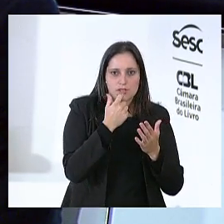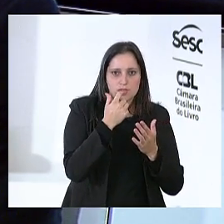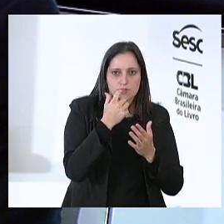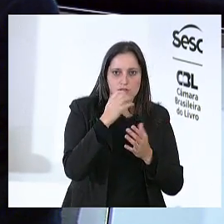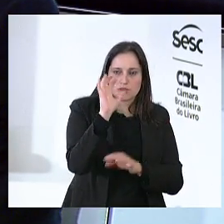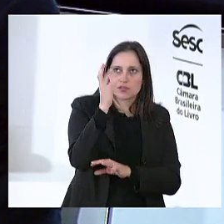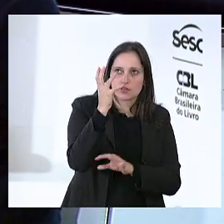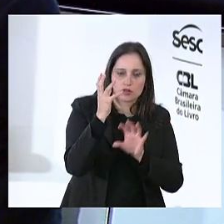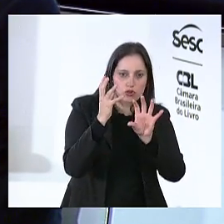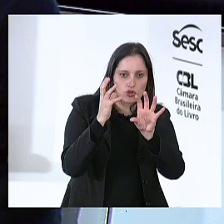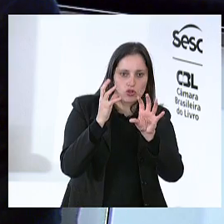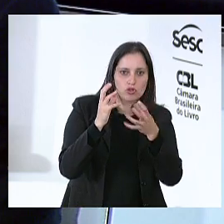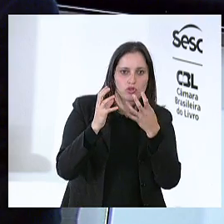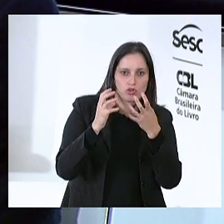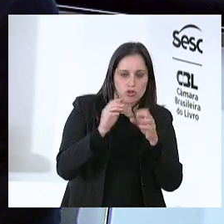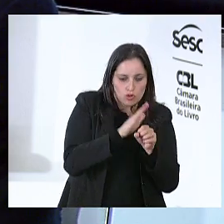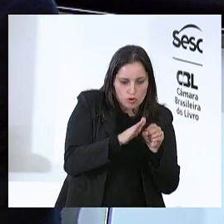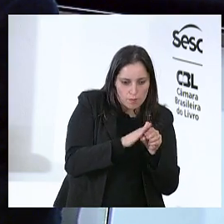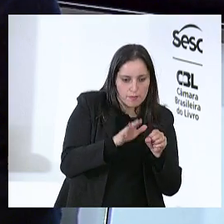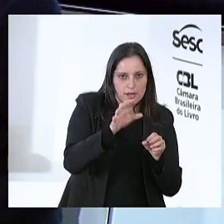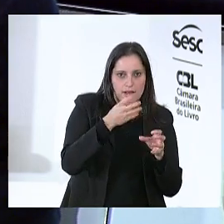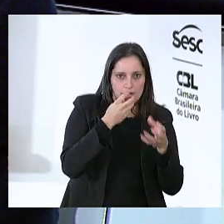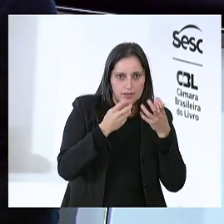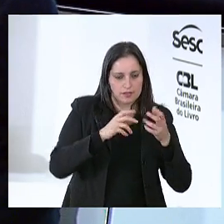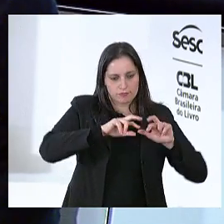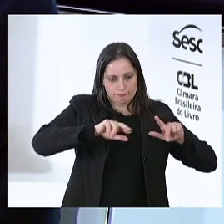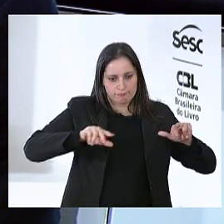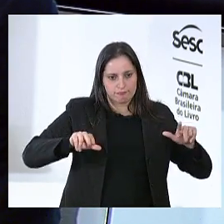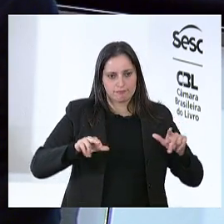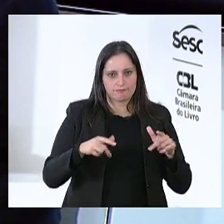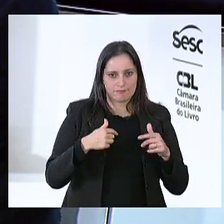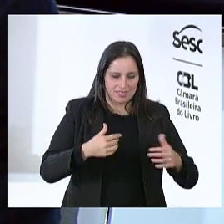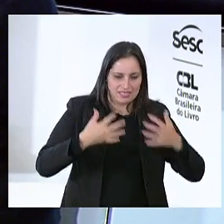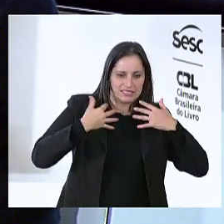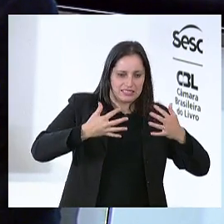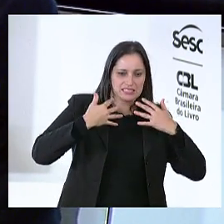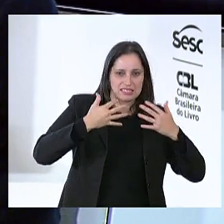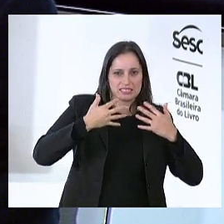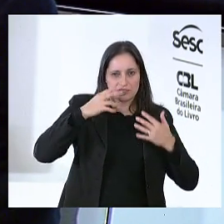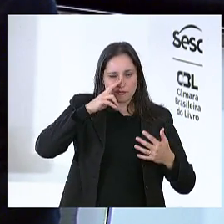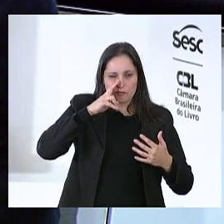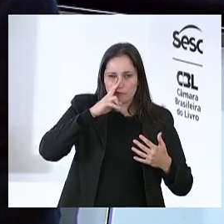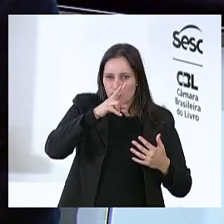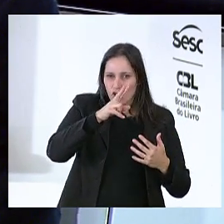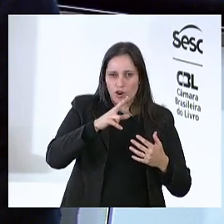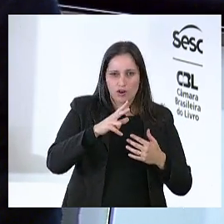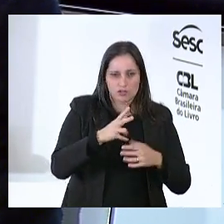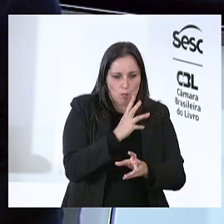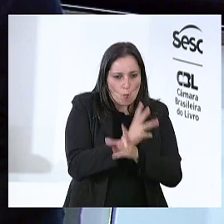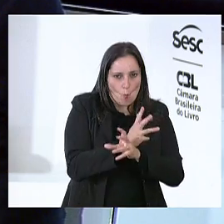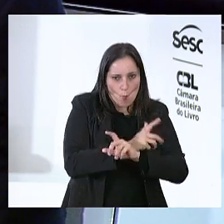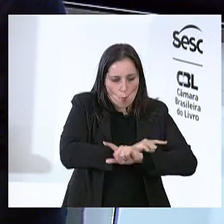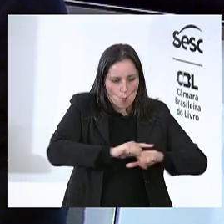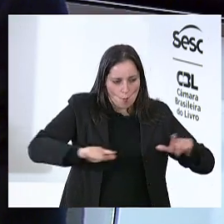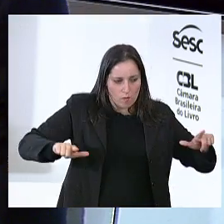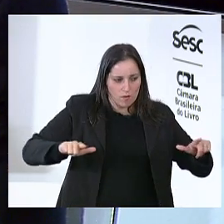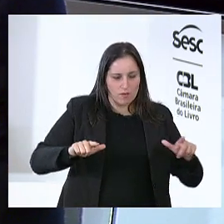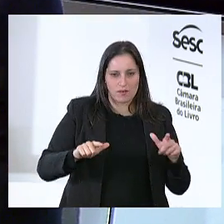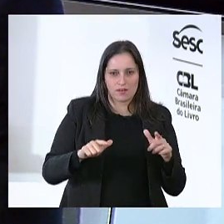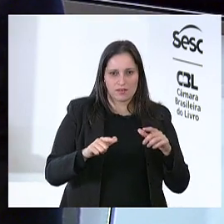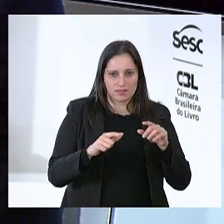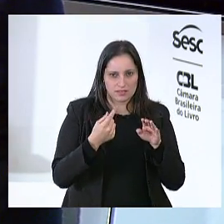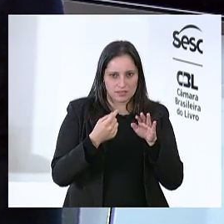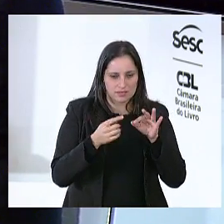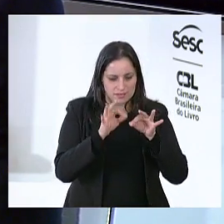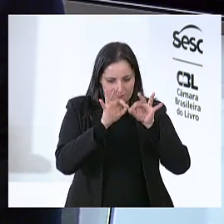e outras tecnologias incipientes na época. No calor terrível da região, desértica e quase 400 metros abaixo do nível do